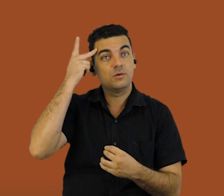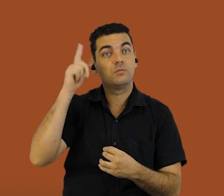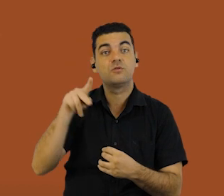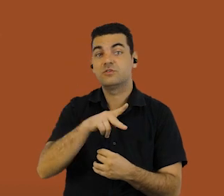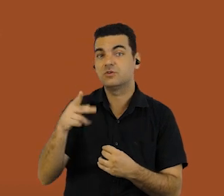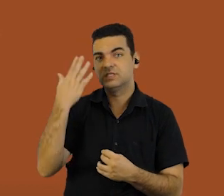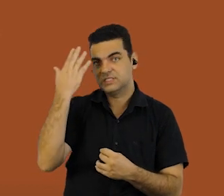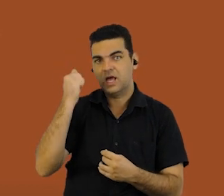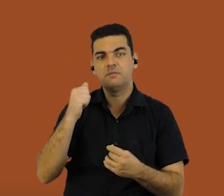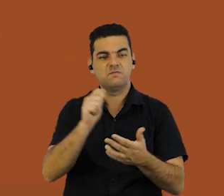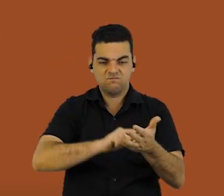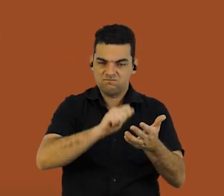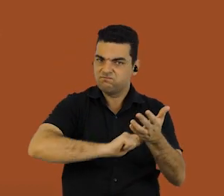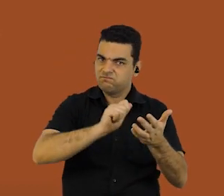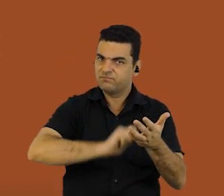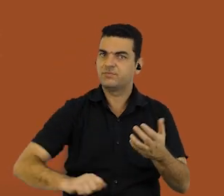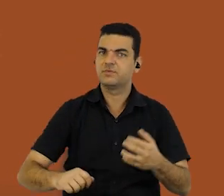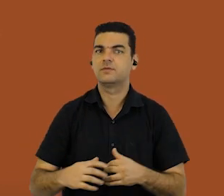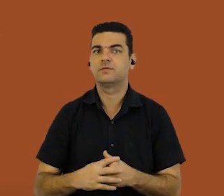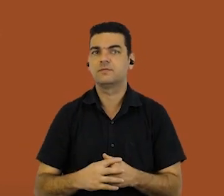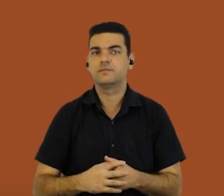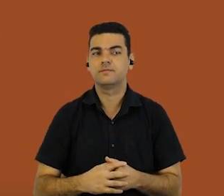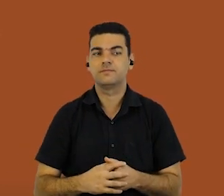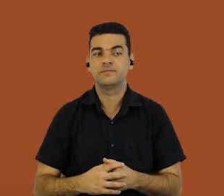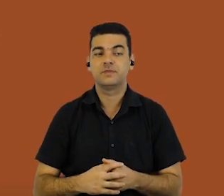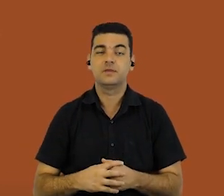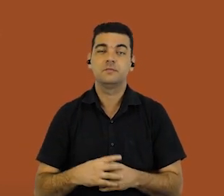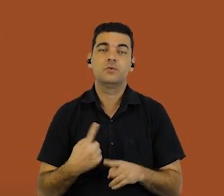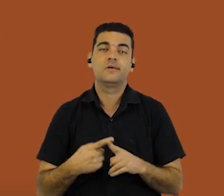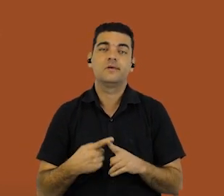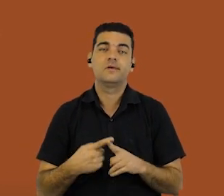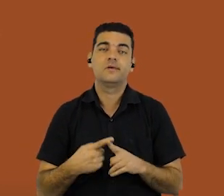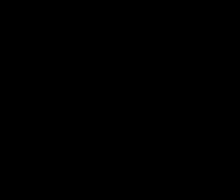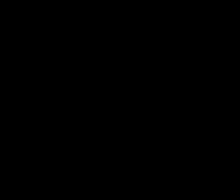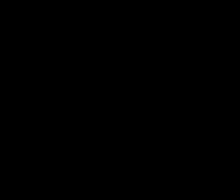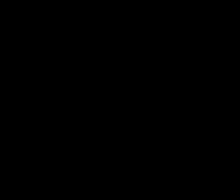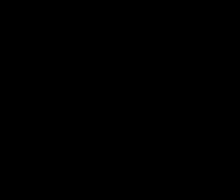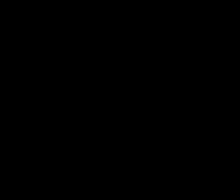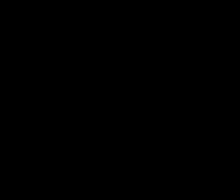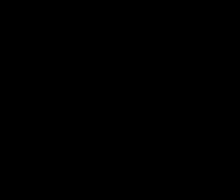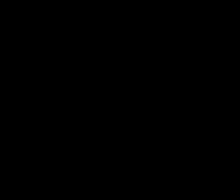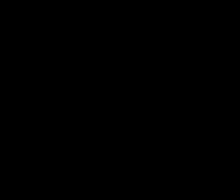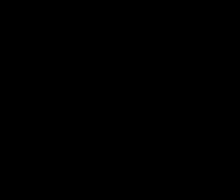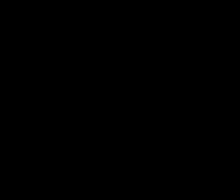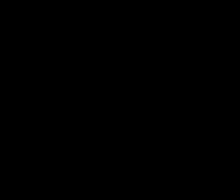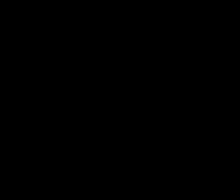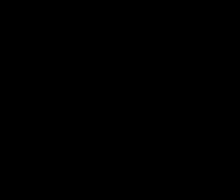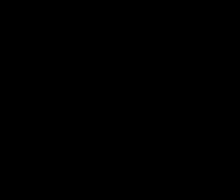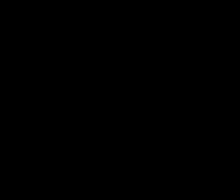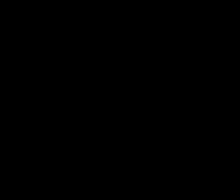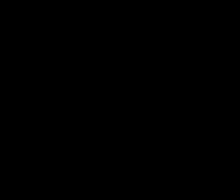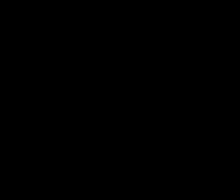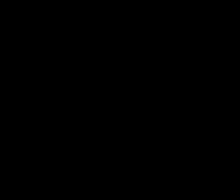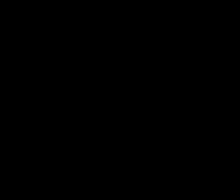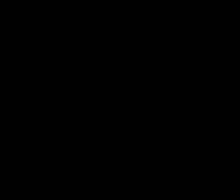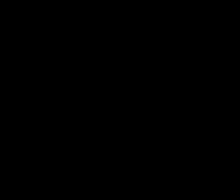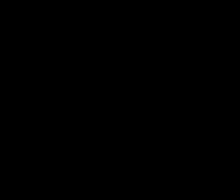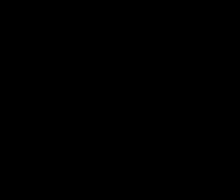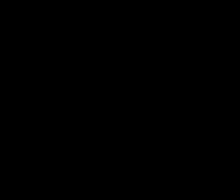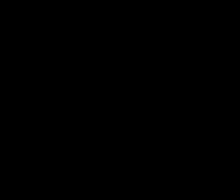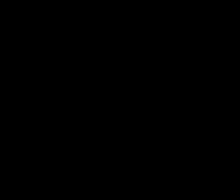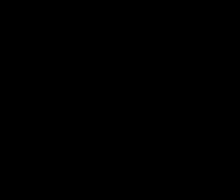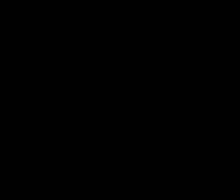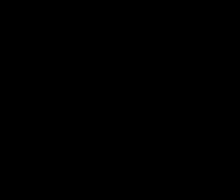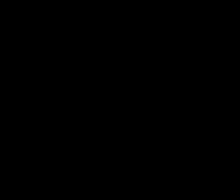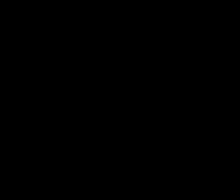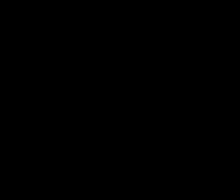isso, não tenho dúvida. As pessoas acabam fazendo iniciativas particulares em alguns projetos, mas a gente não tem